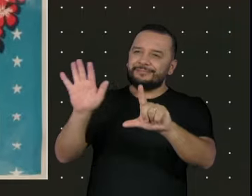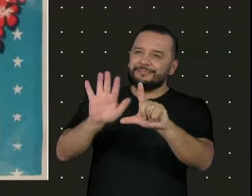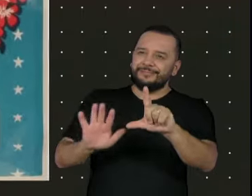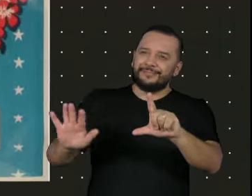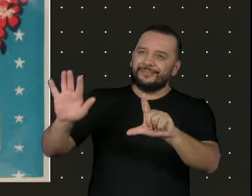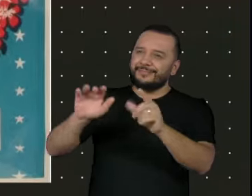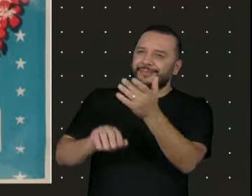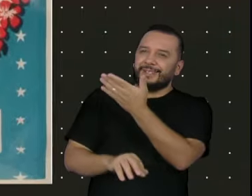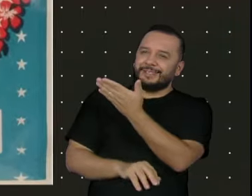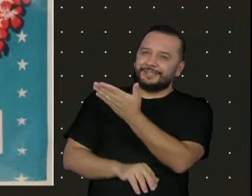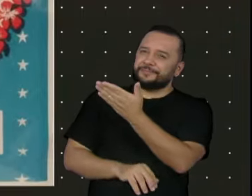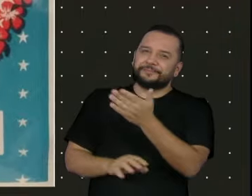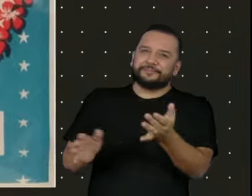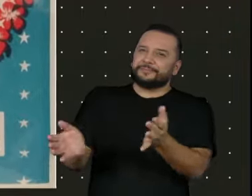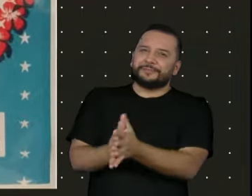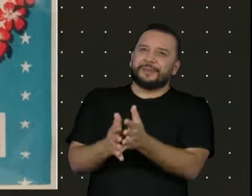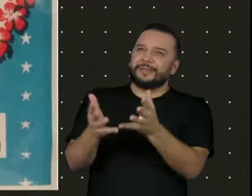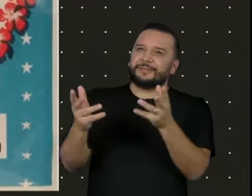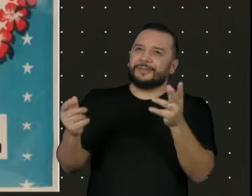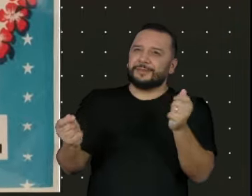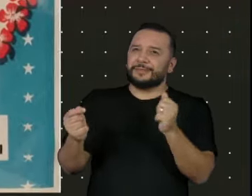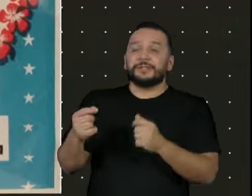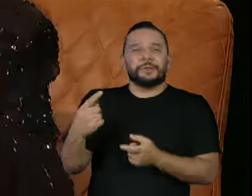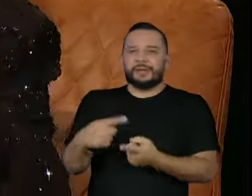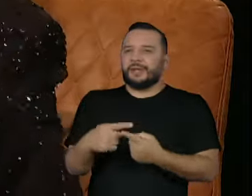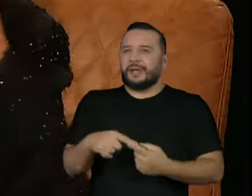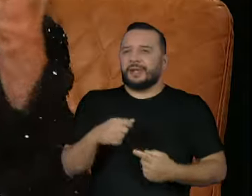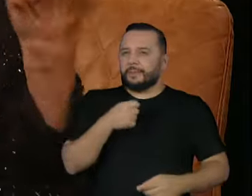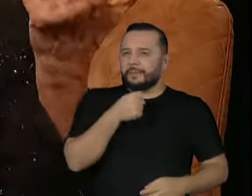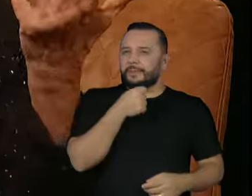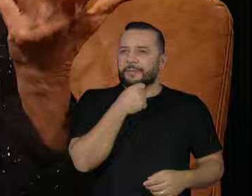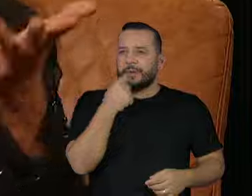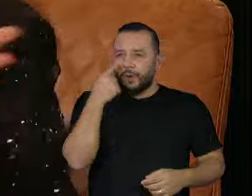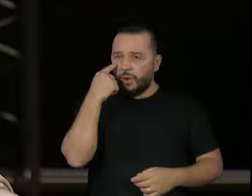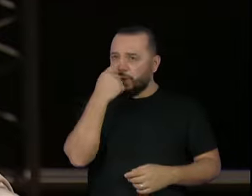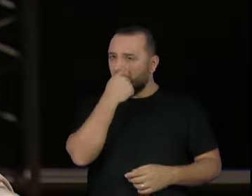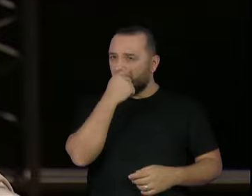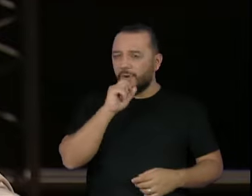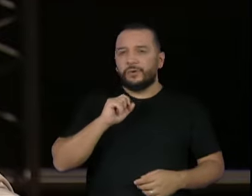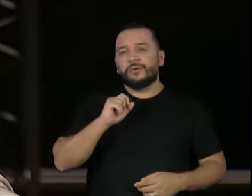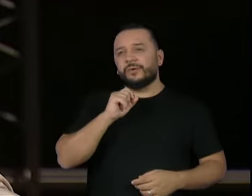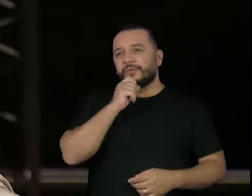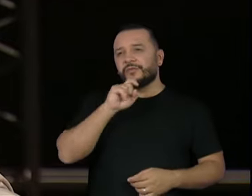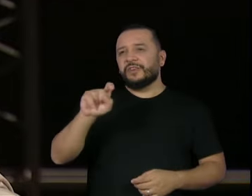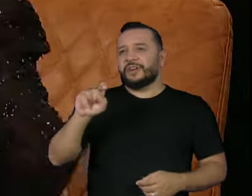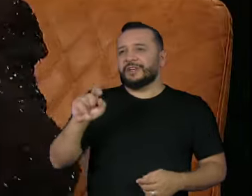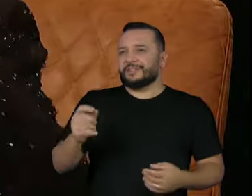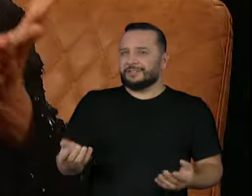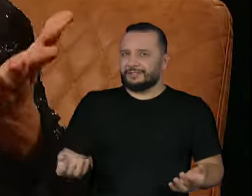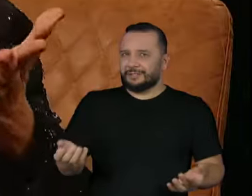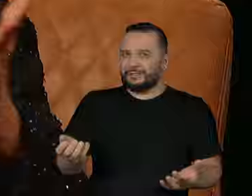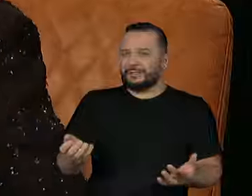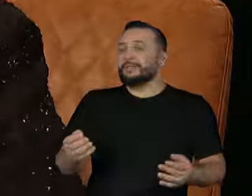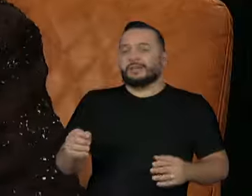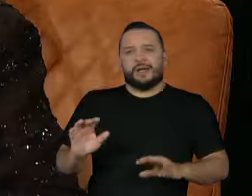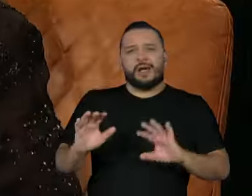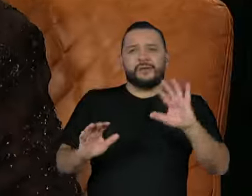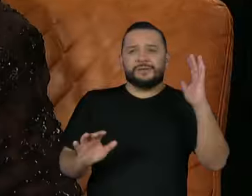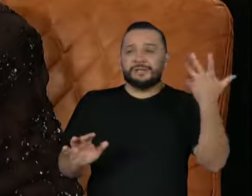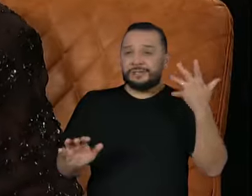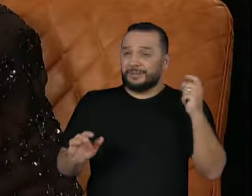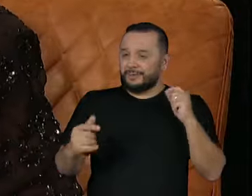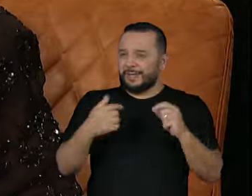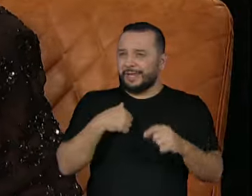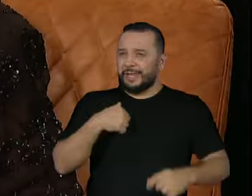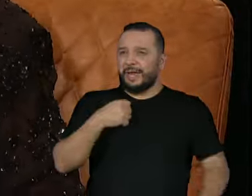era, assim, algo sensacional, porque ela era muito intérprete. Aqueles olhos verdes, né? E aí, num desses programas, né, adivinha o